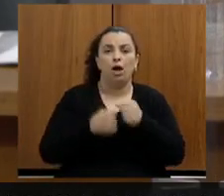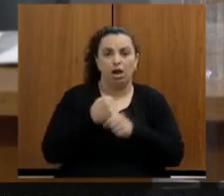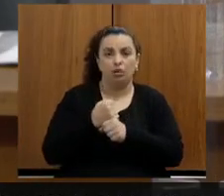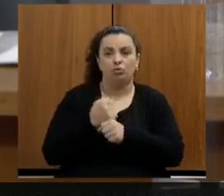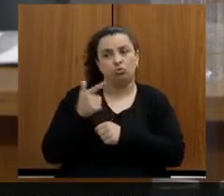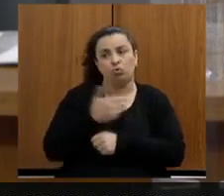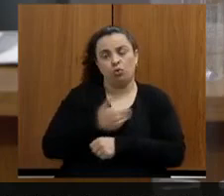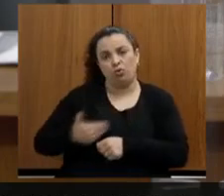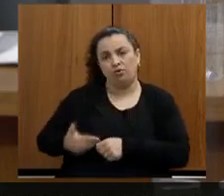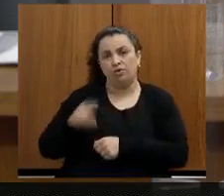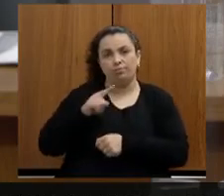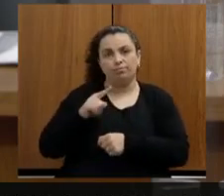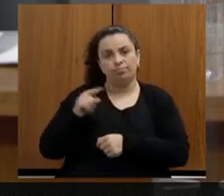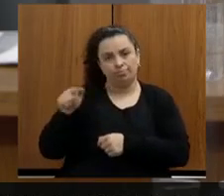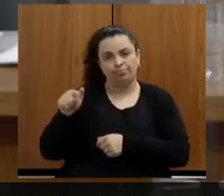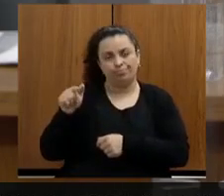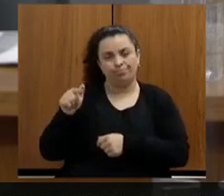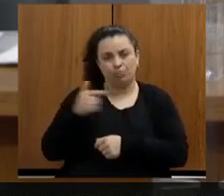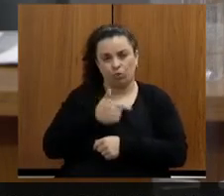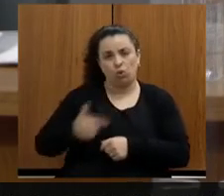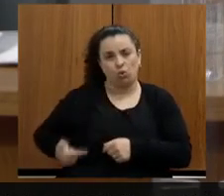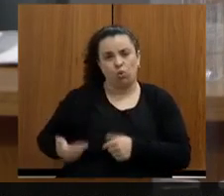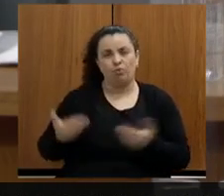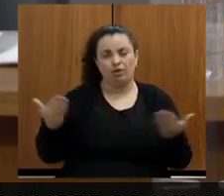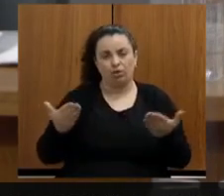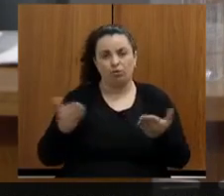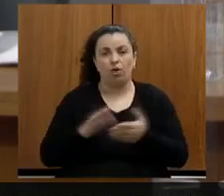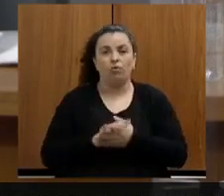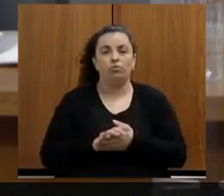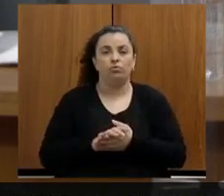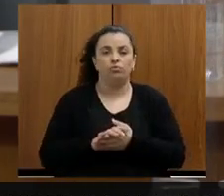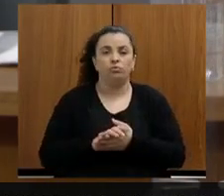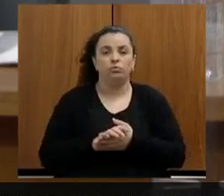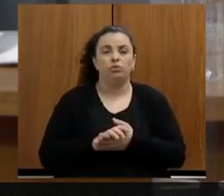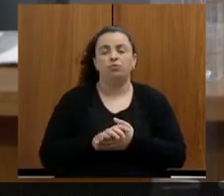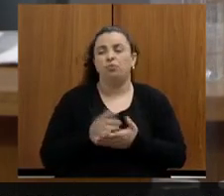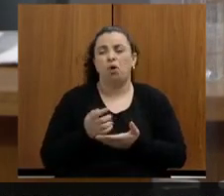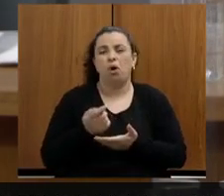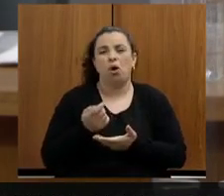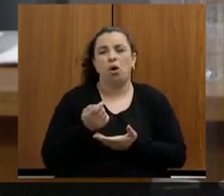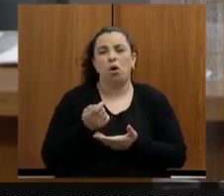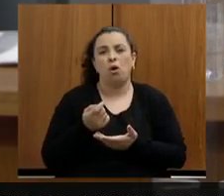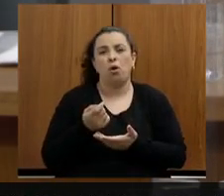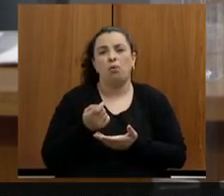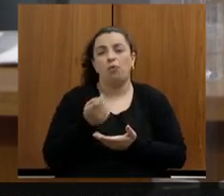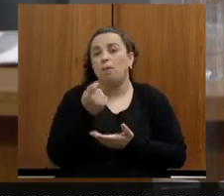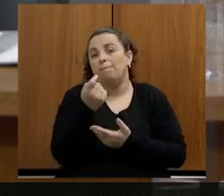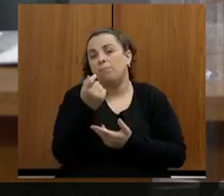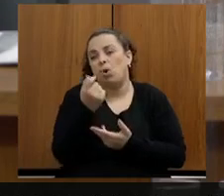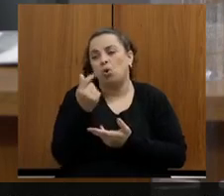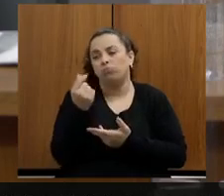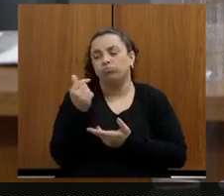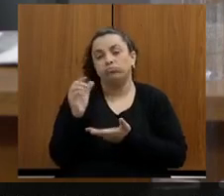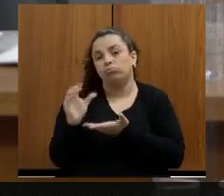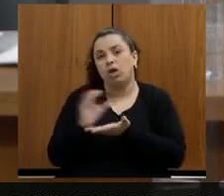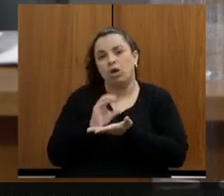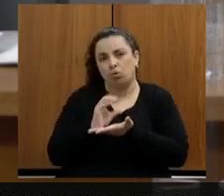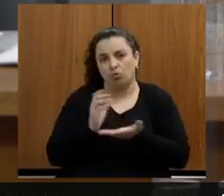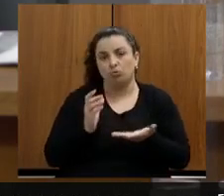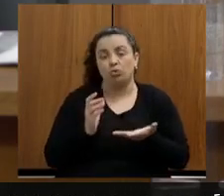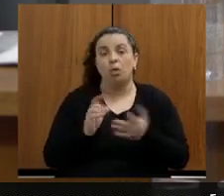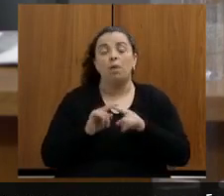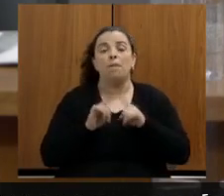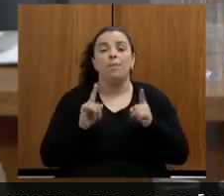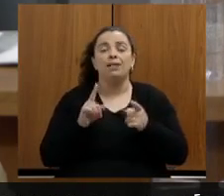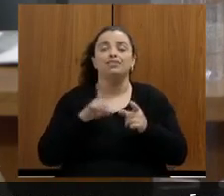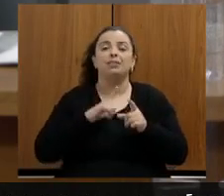governo praticamente a gente não não teve foi o mínimo de recursos de Capital mas com